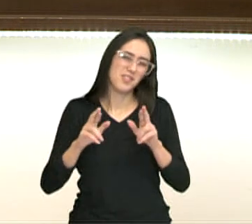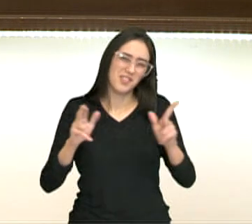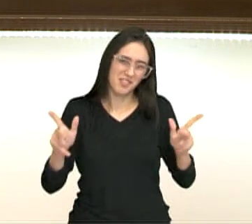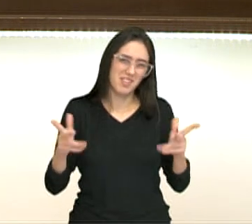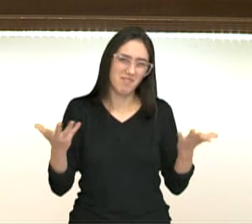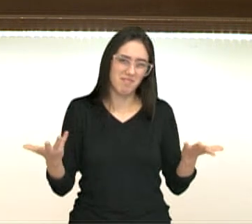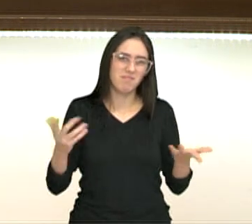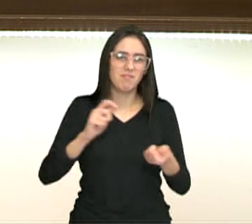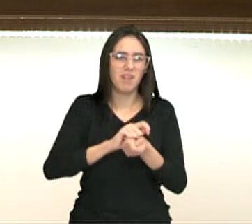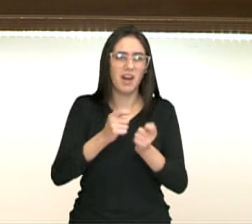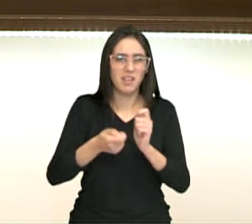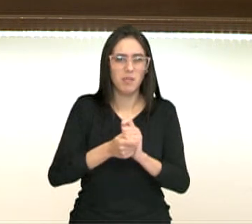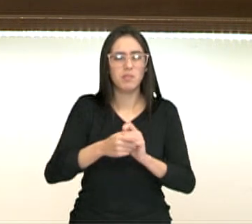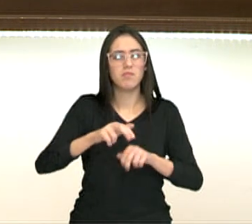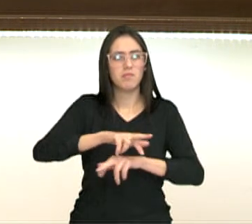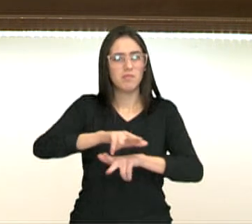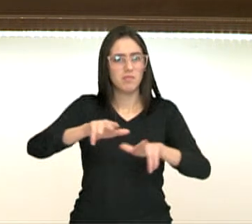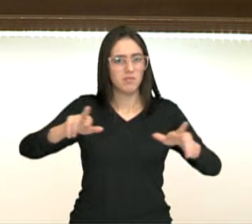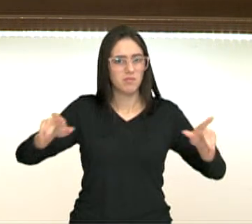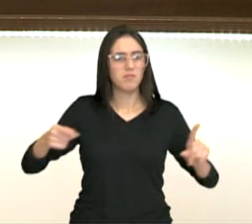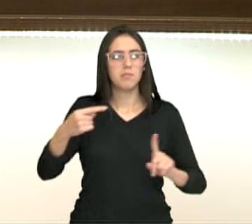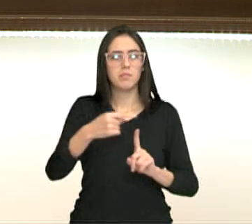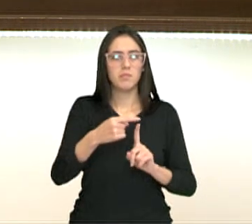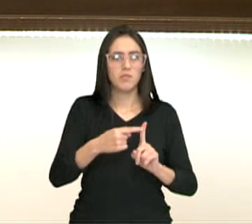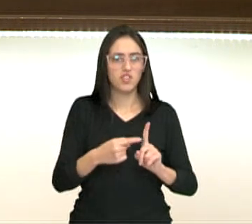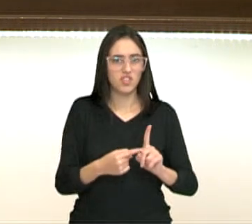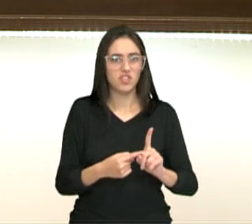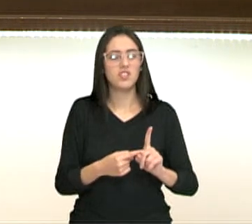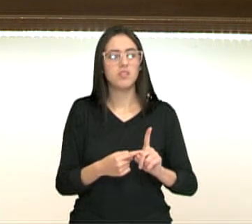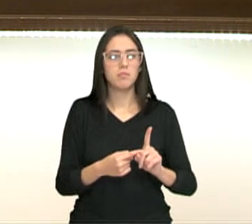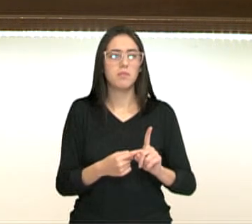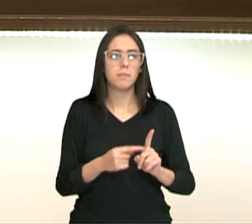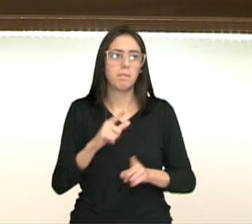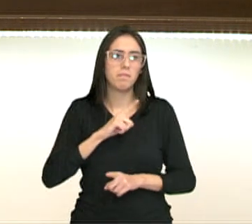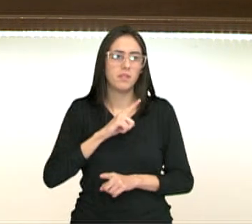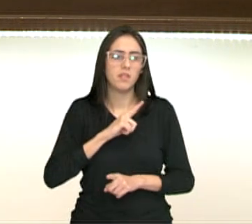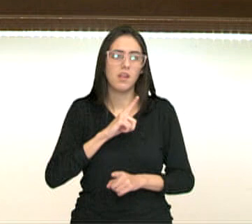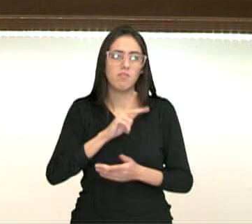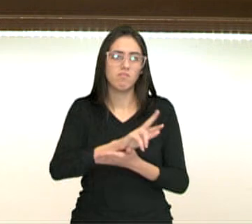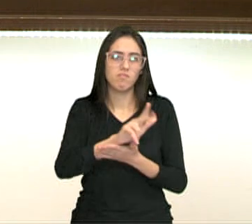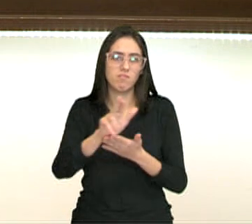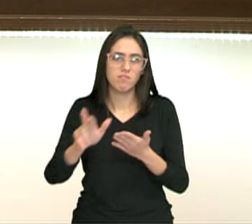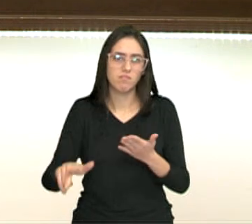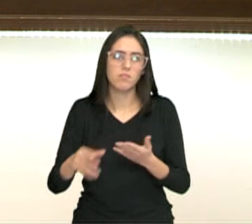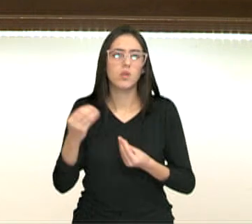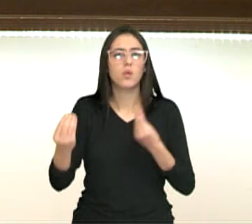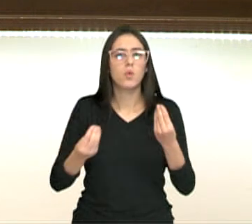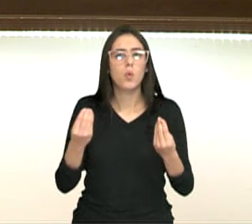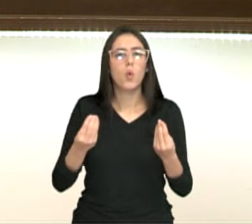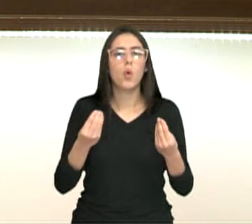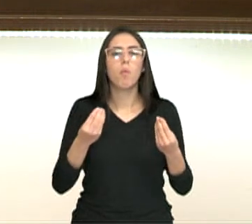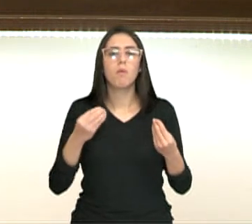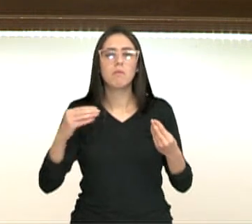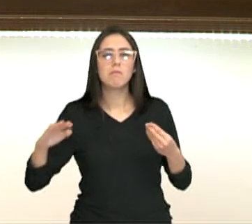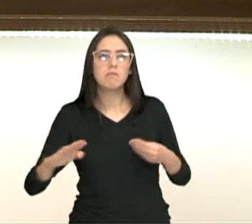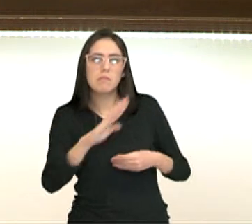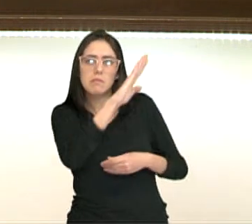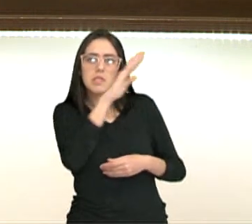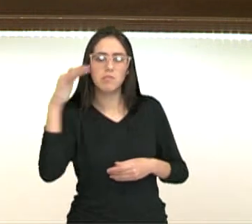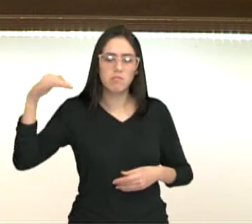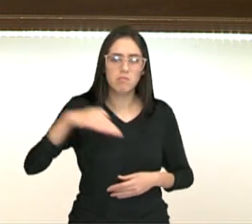das adaptações dessas bicicletas levam em consideração o tipo de prova que você vai